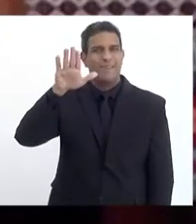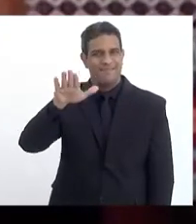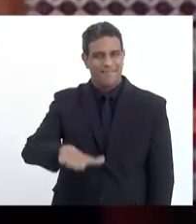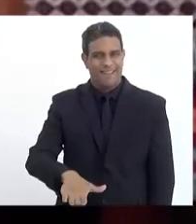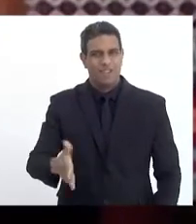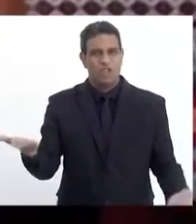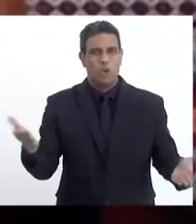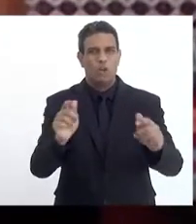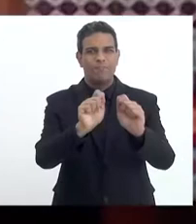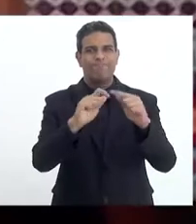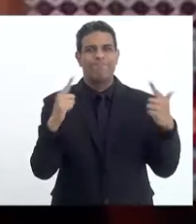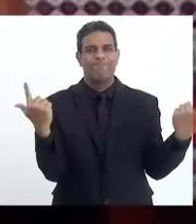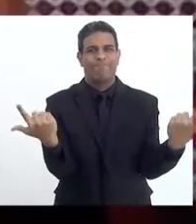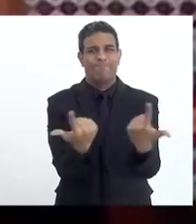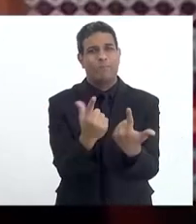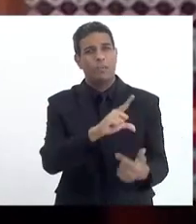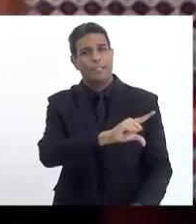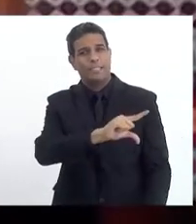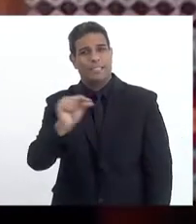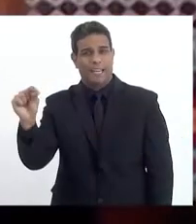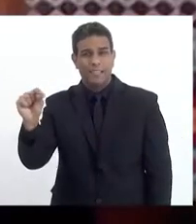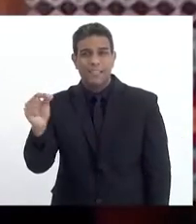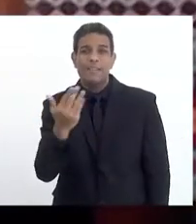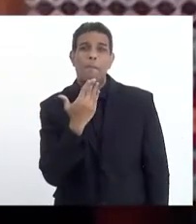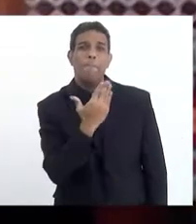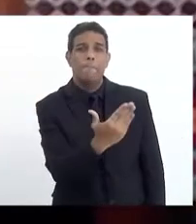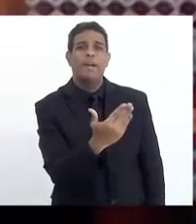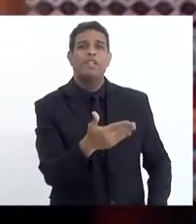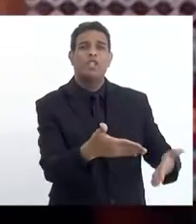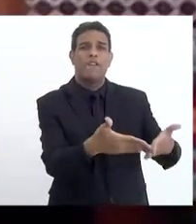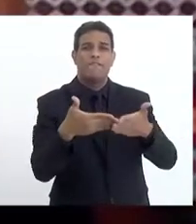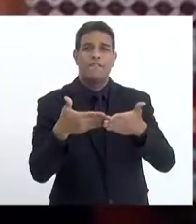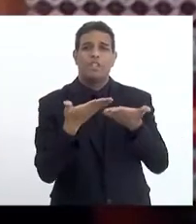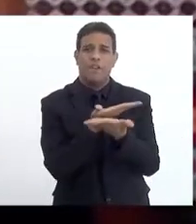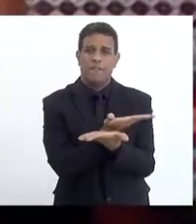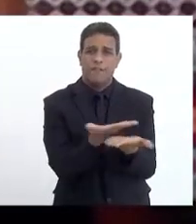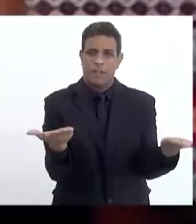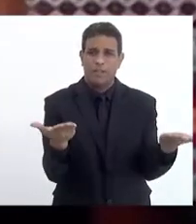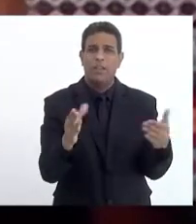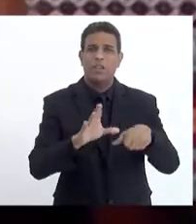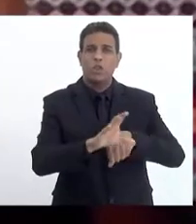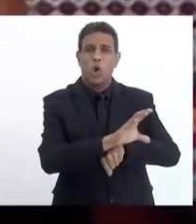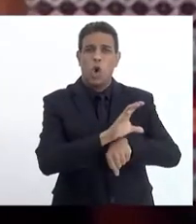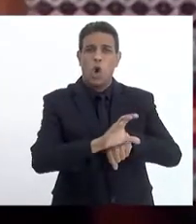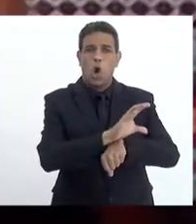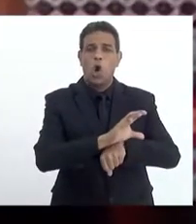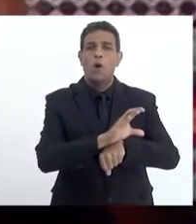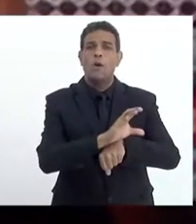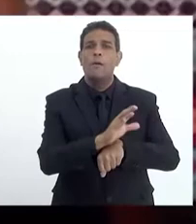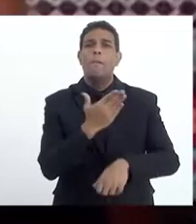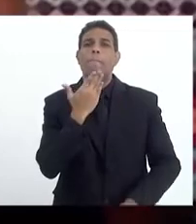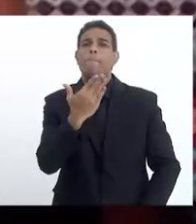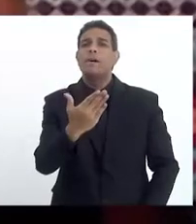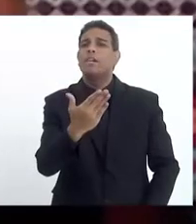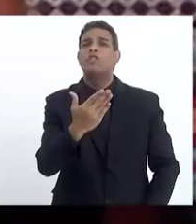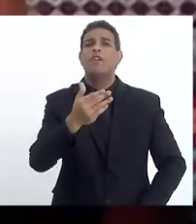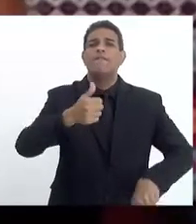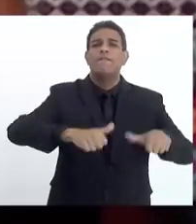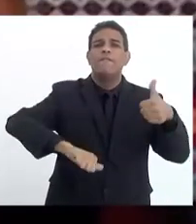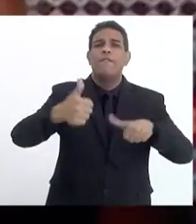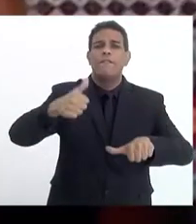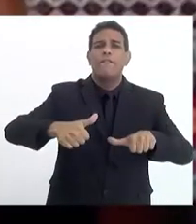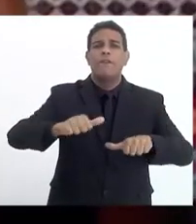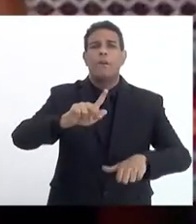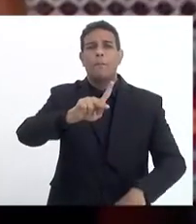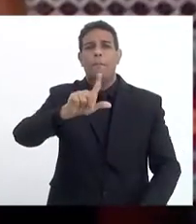reunião, e eu vou precisar me retirar. Então, eu gostaria de pedir licença ao colegiado para o pedido de vista do